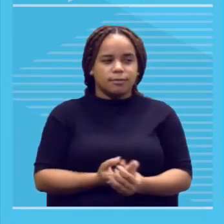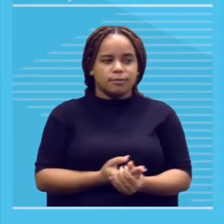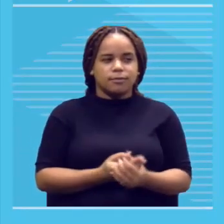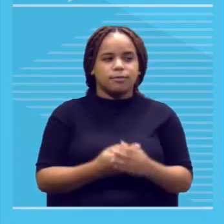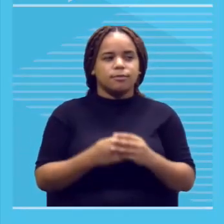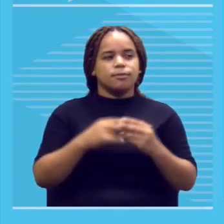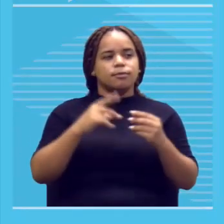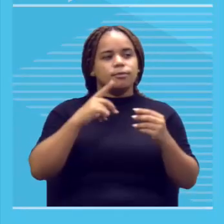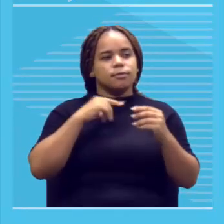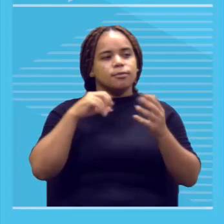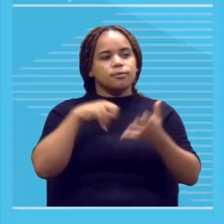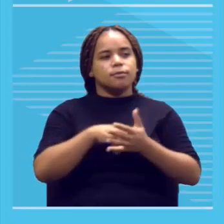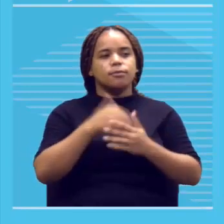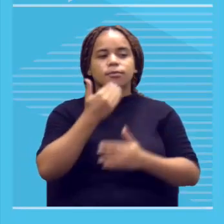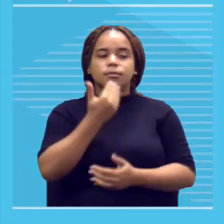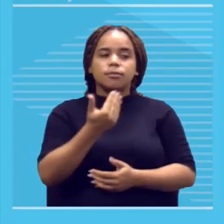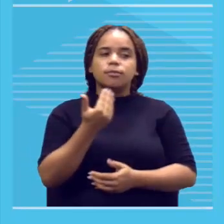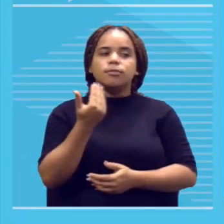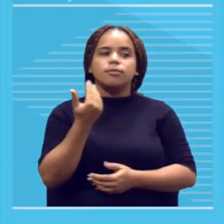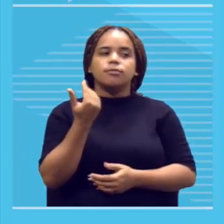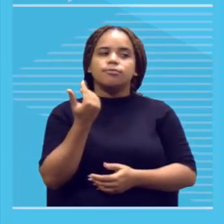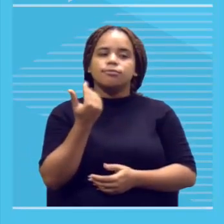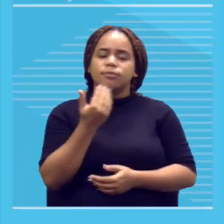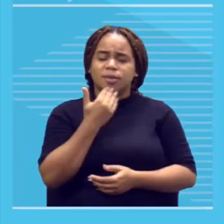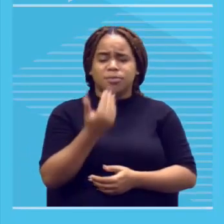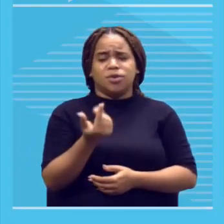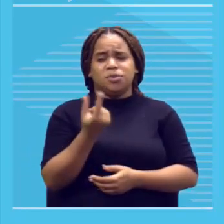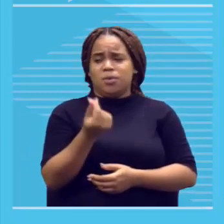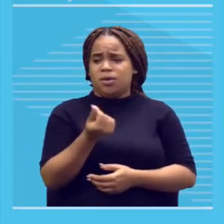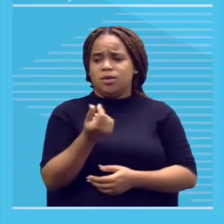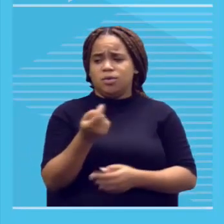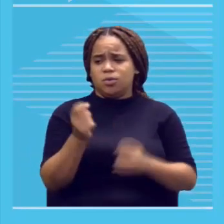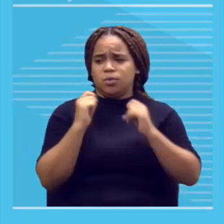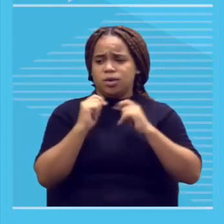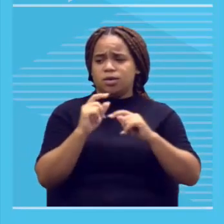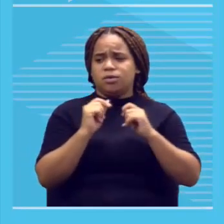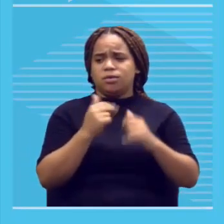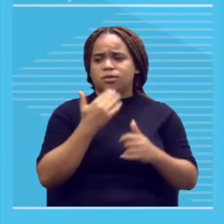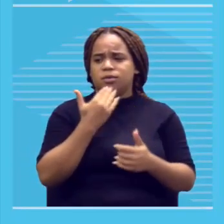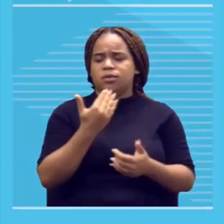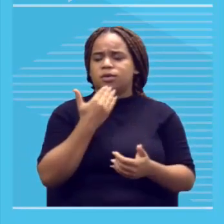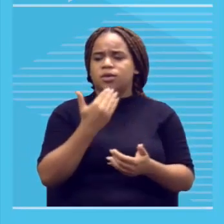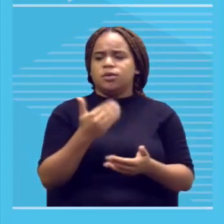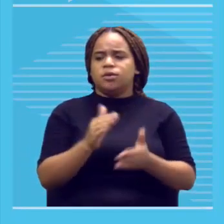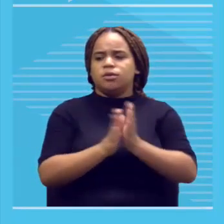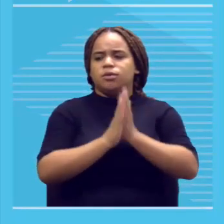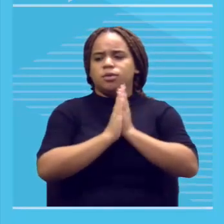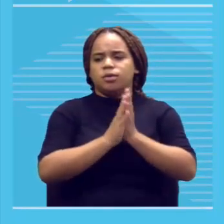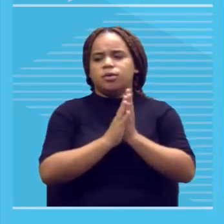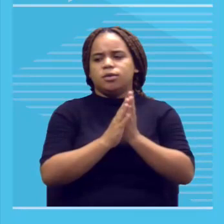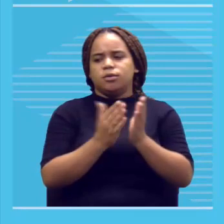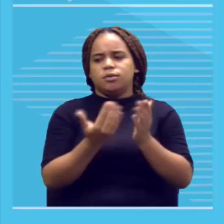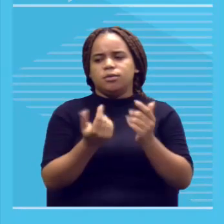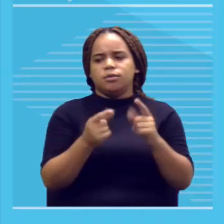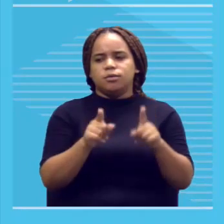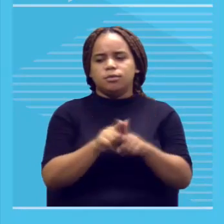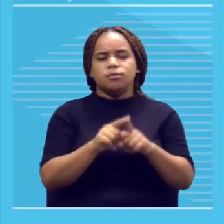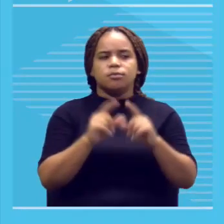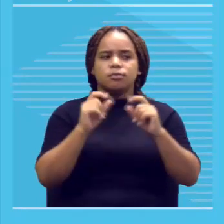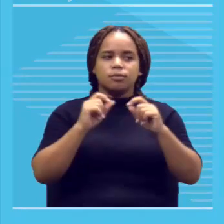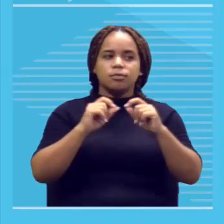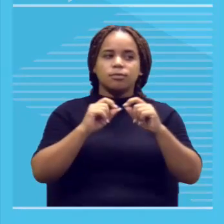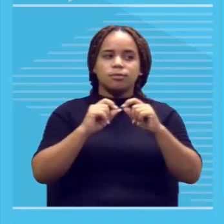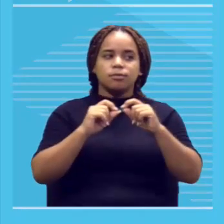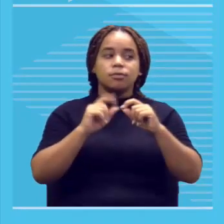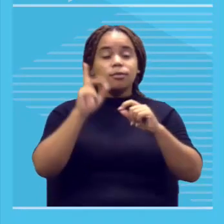condenado a pedir esmola o ser humano se degrada física e moralmente é